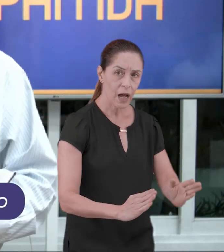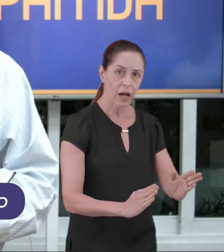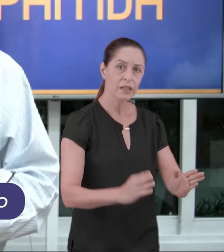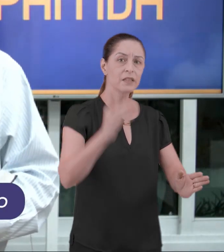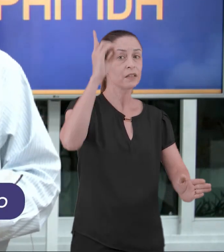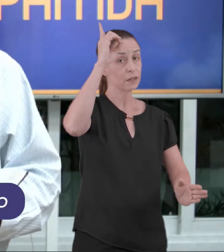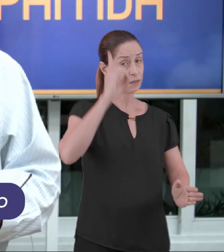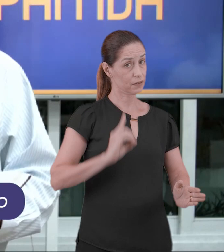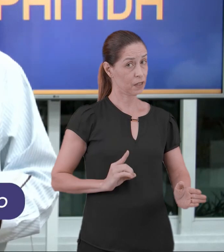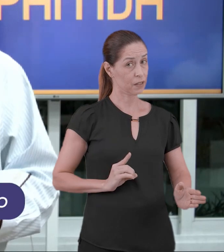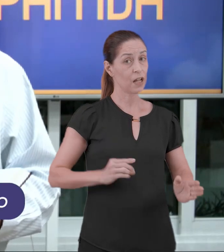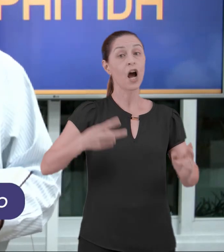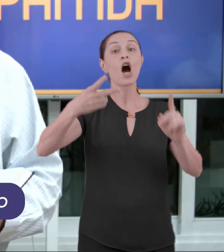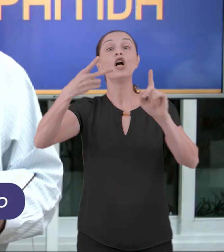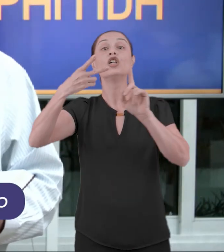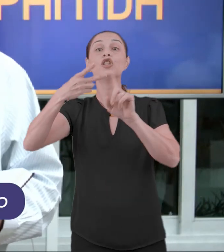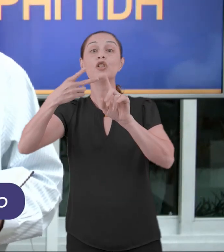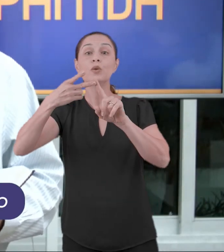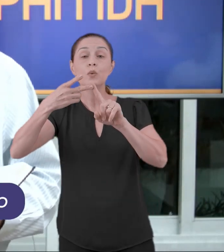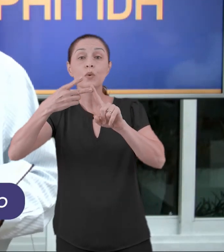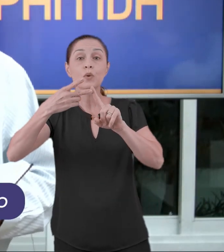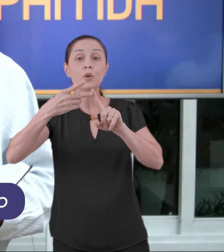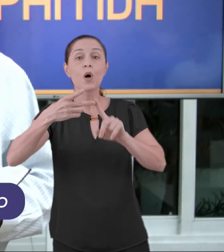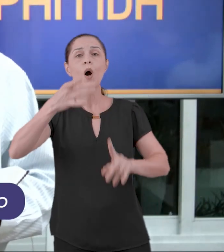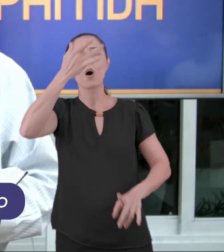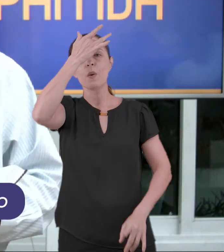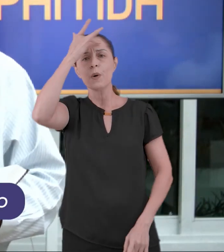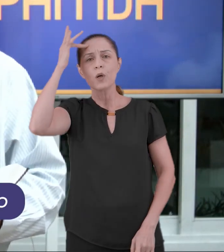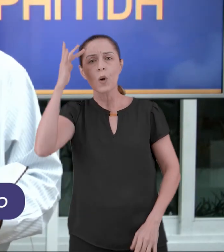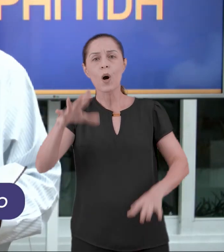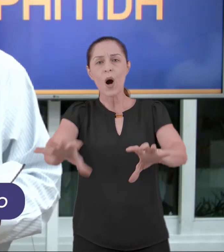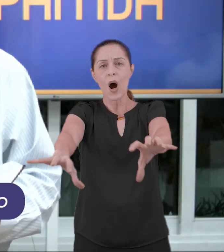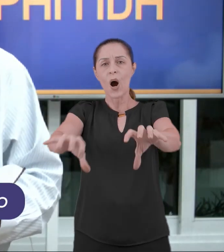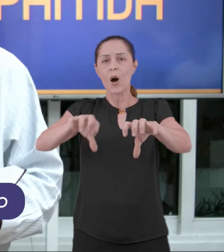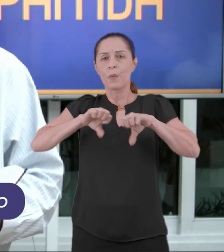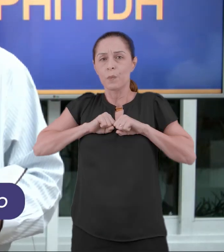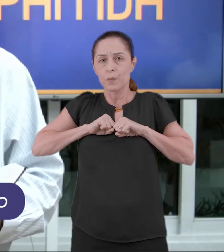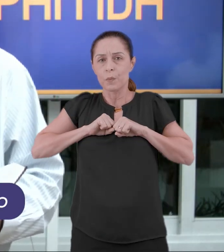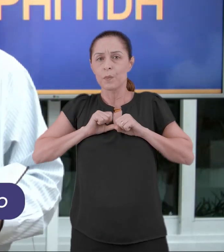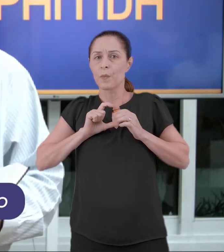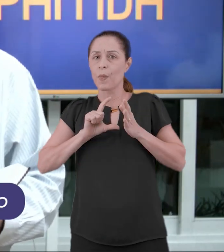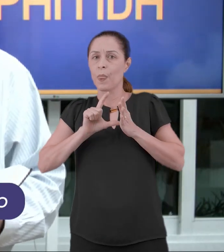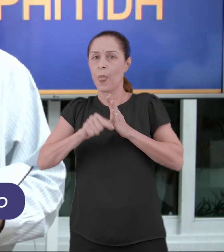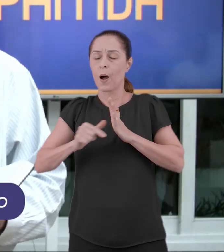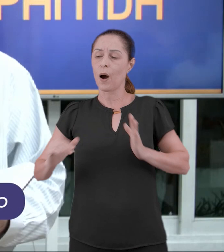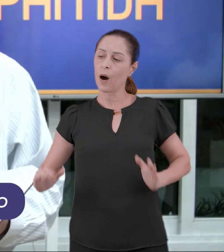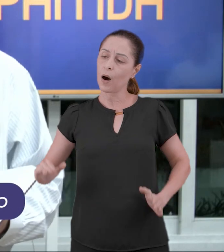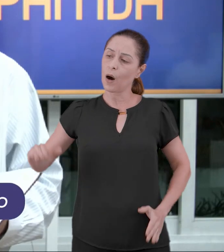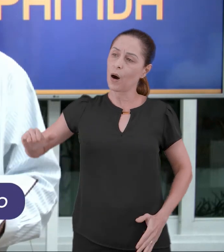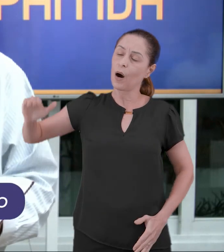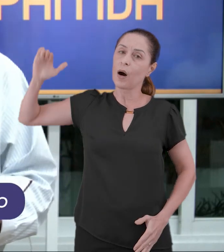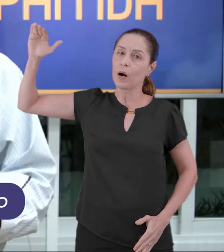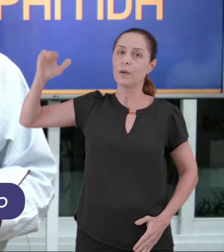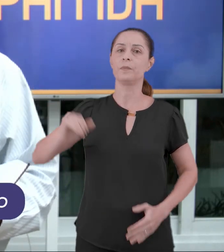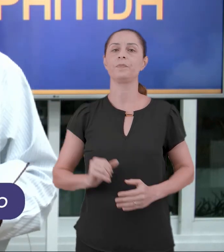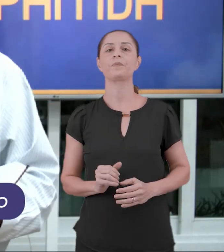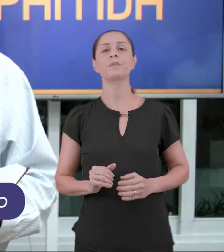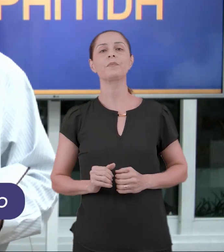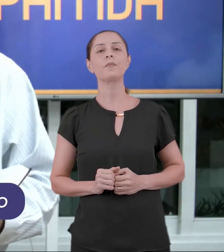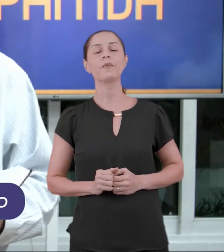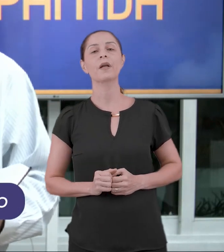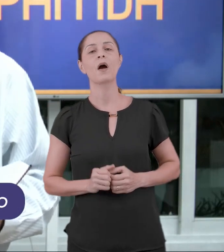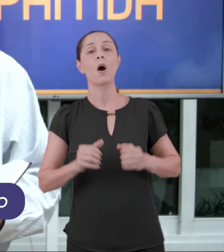Segundo, aquelas que são adquiridas depois que a pessoa nasce. Essas deficiências podem ser de